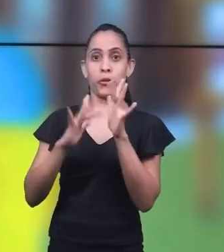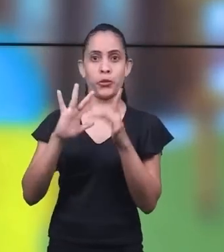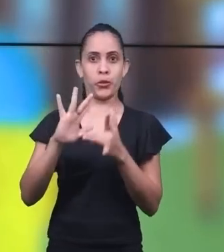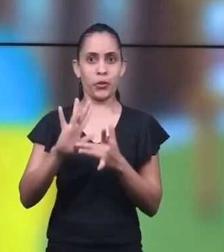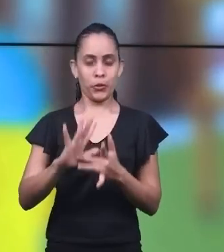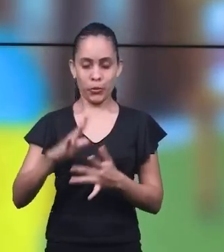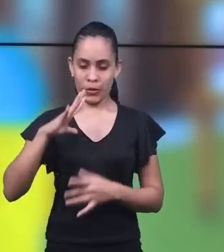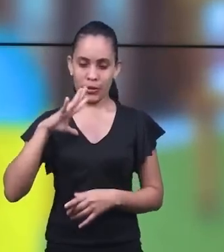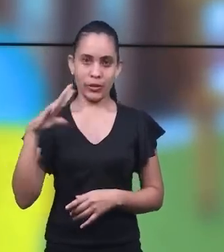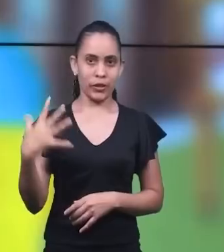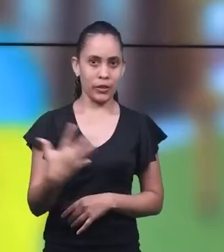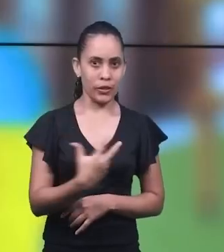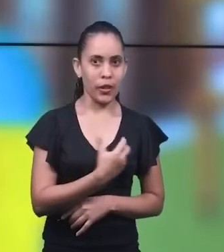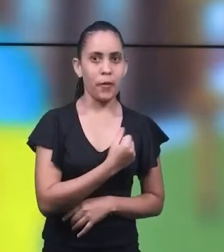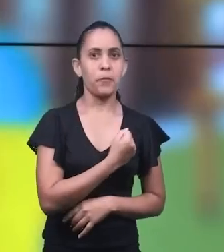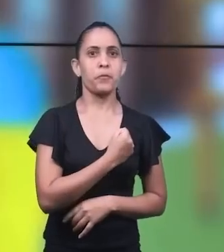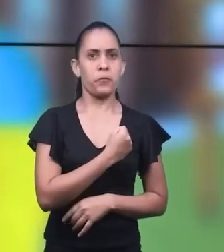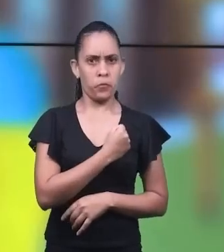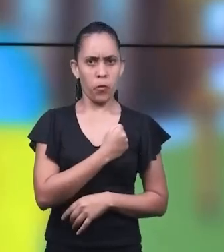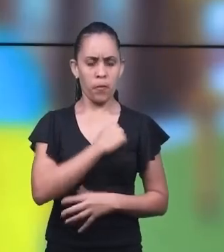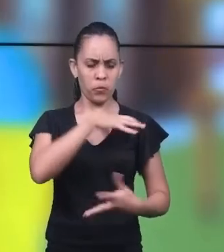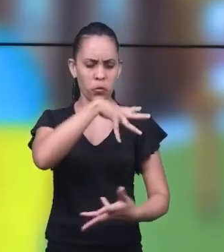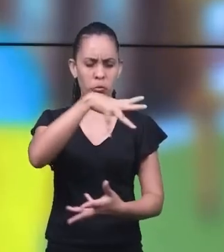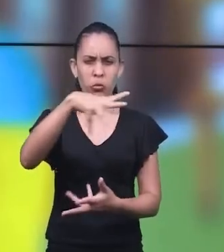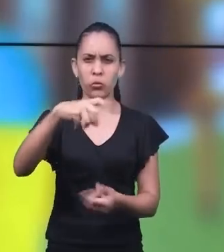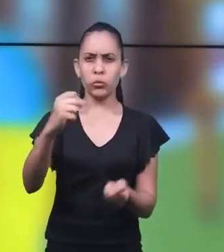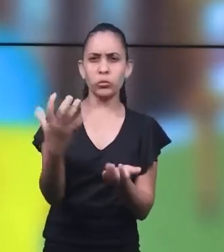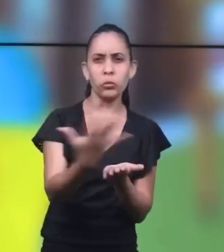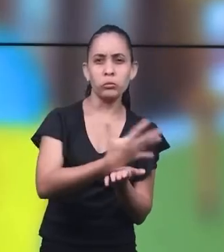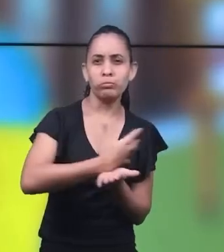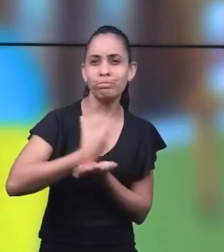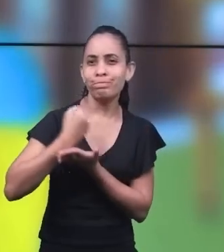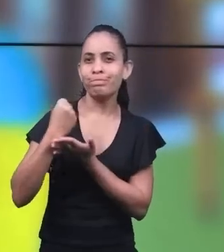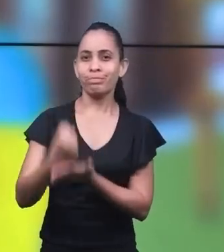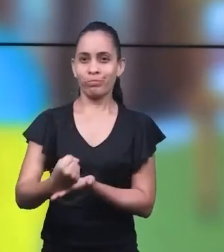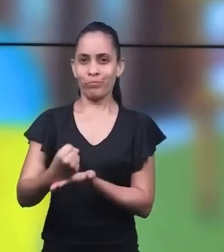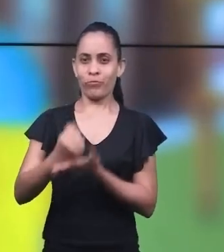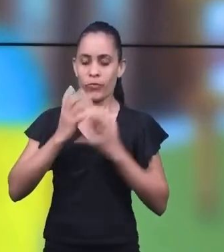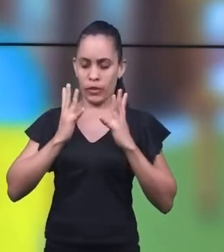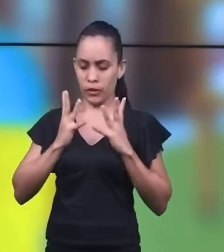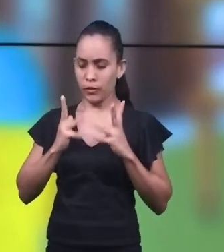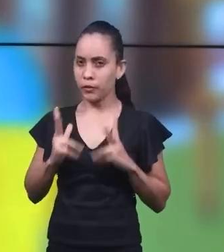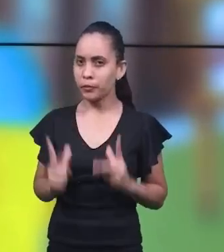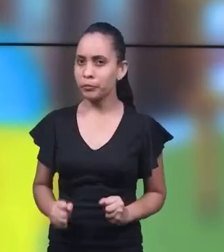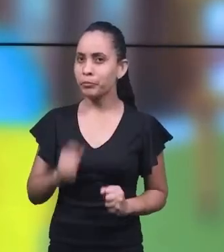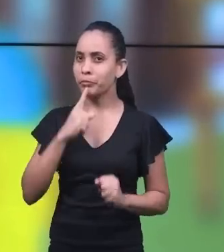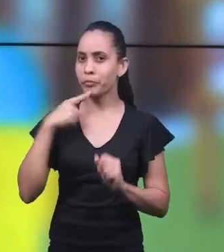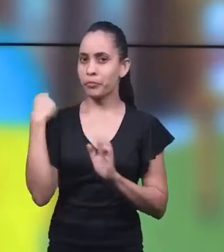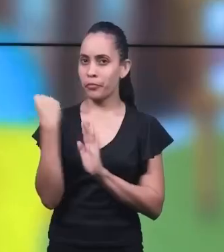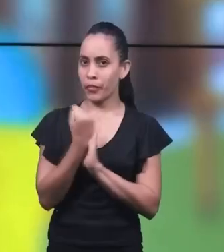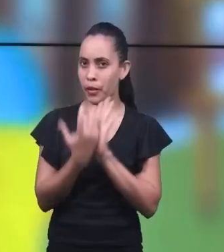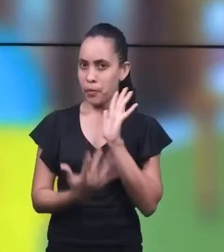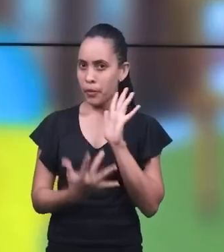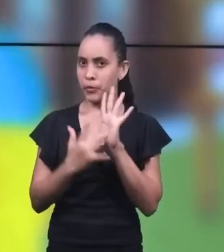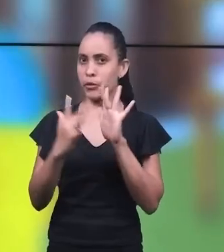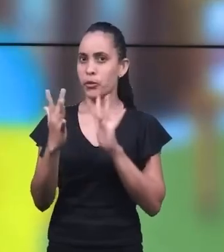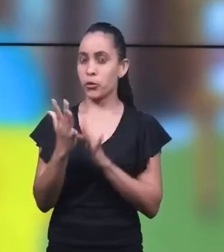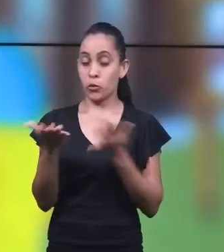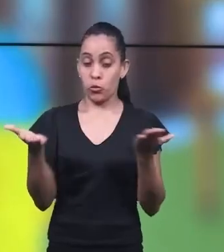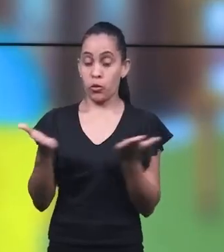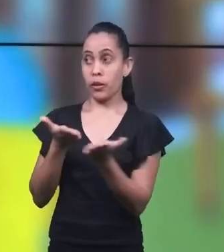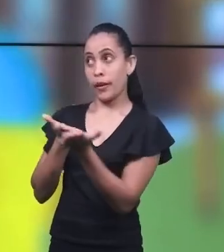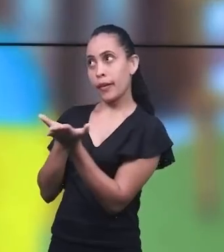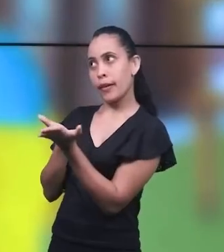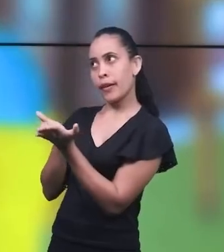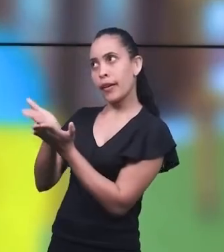pois Jesus nos deu salvação. Ele nos tirou desse mundo, nos salvou, nos lavou com o sangue de Jesus